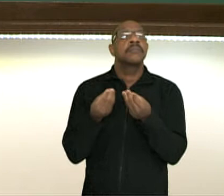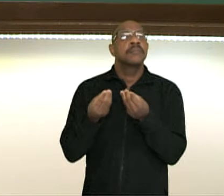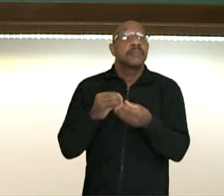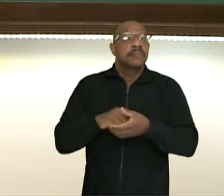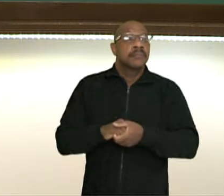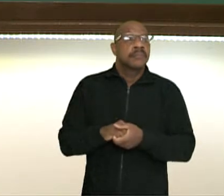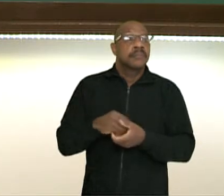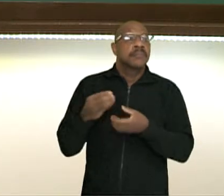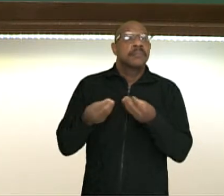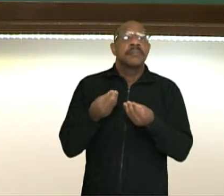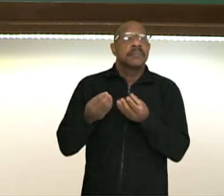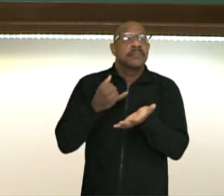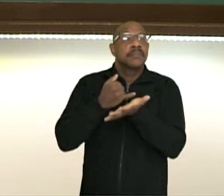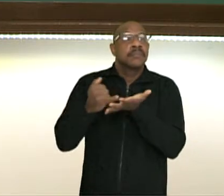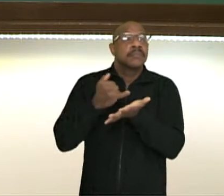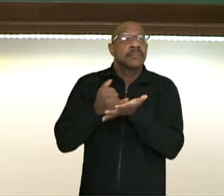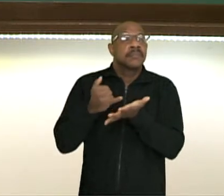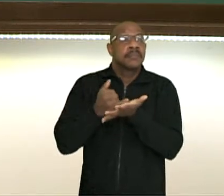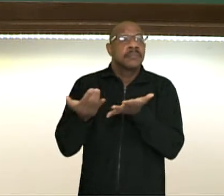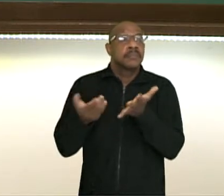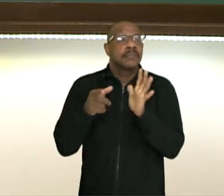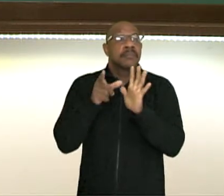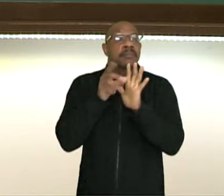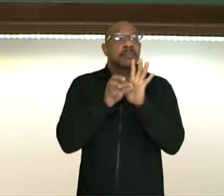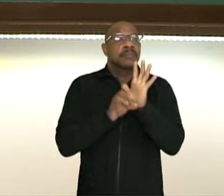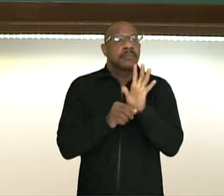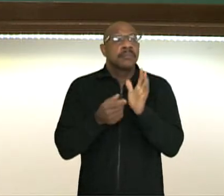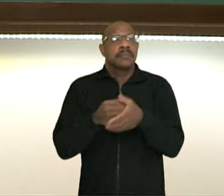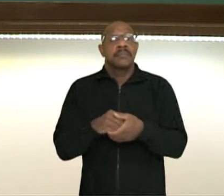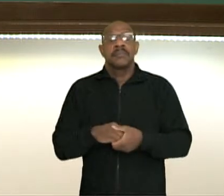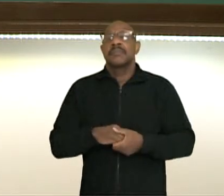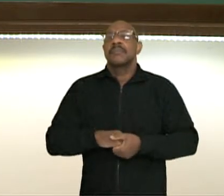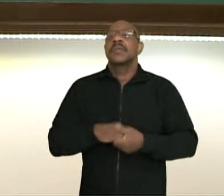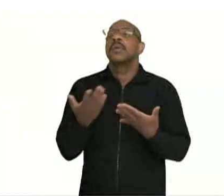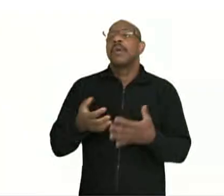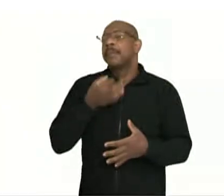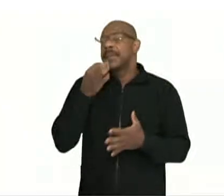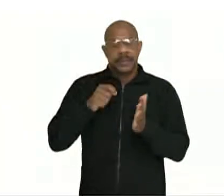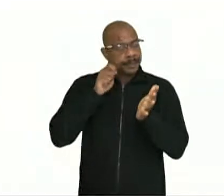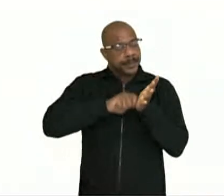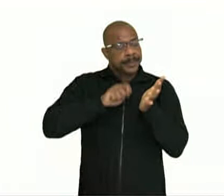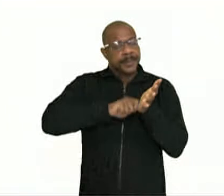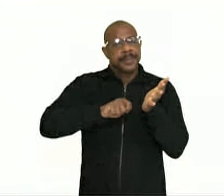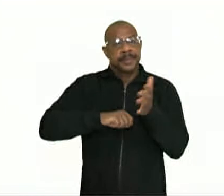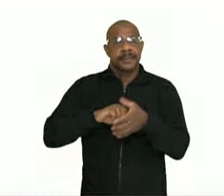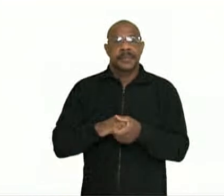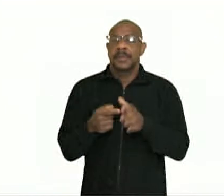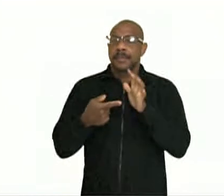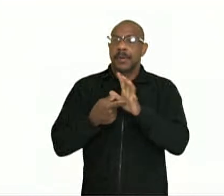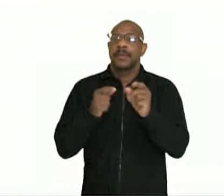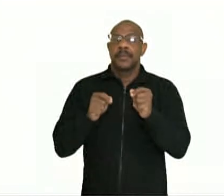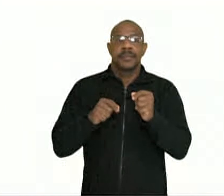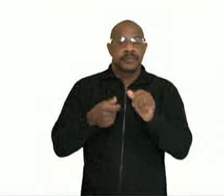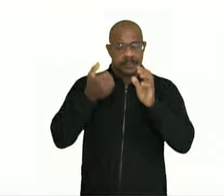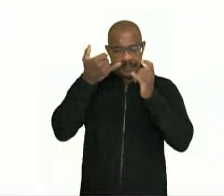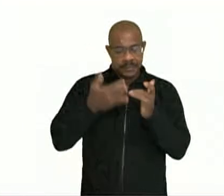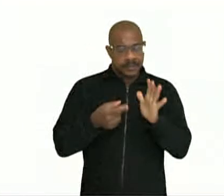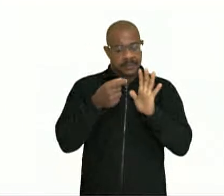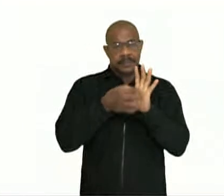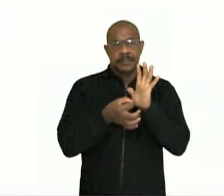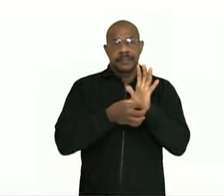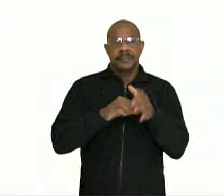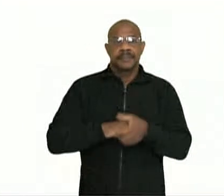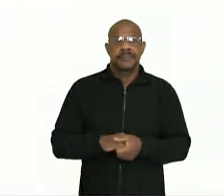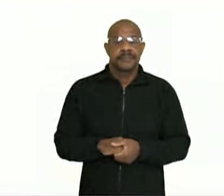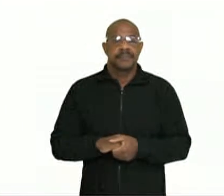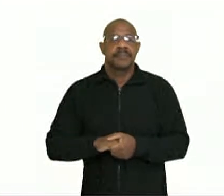e qual é o ponto de vista que o articulista defende. Então, ela começa com uma declaração. O ponto de vista,